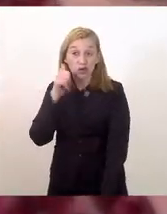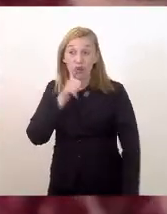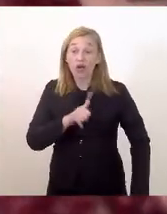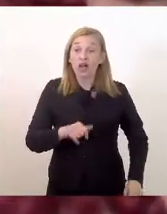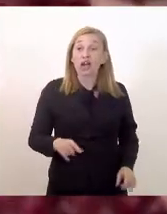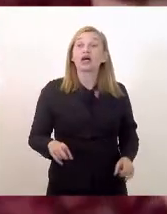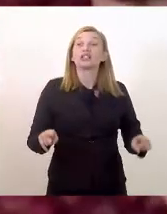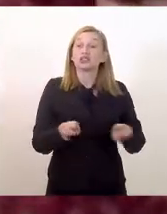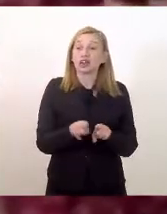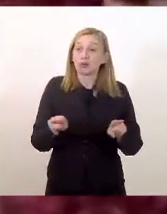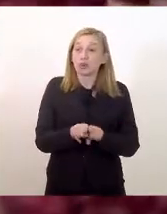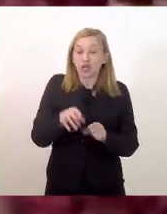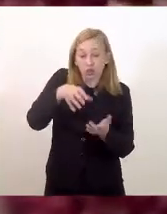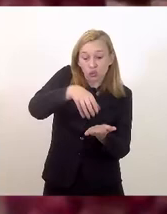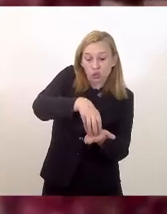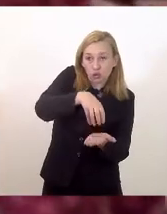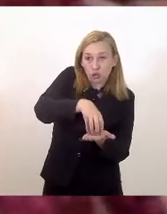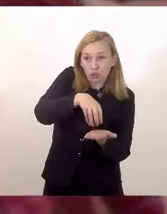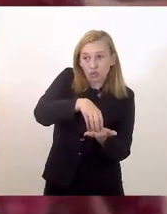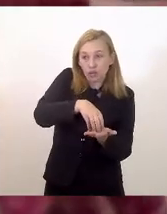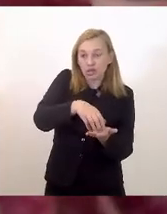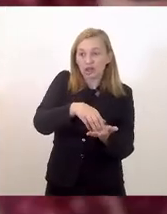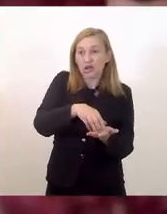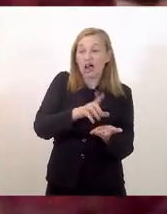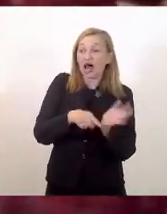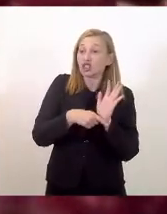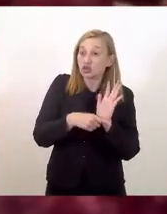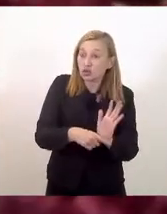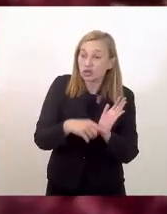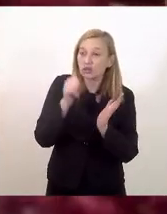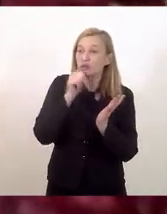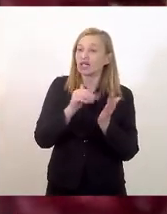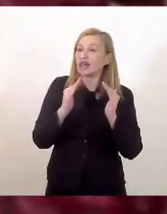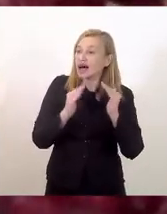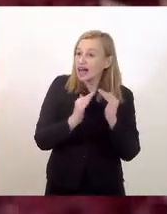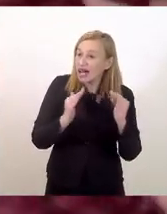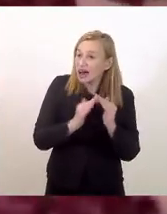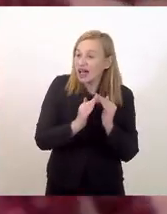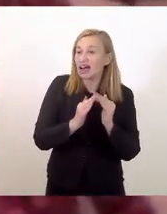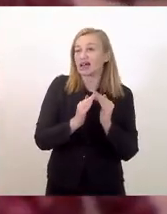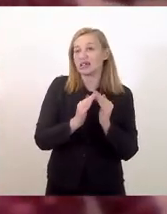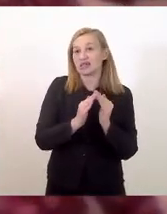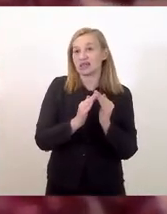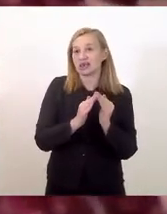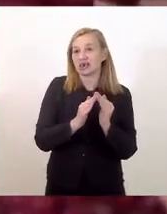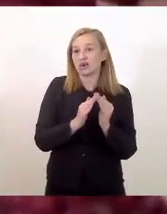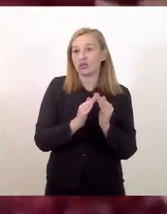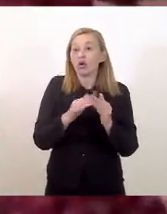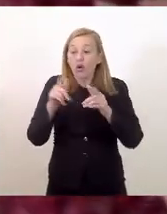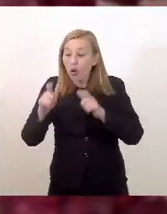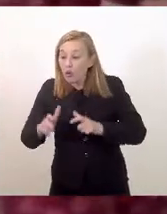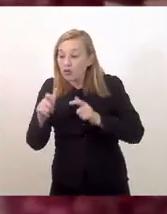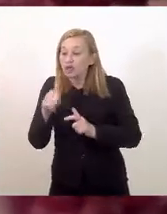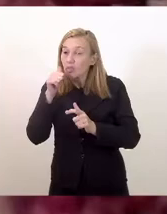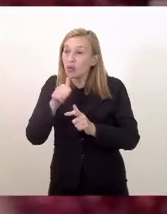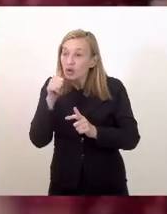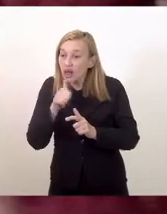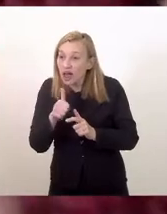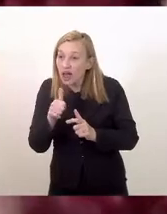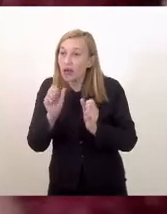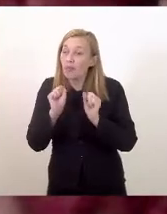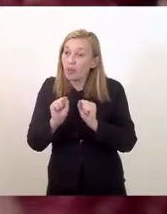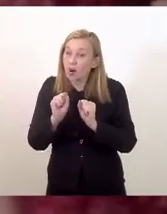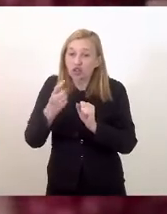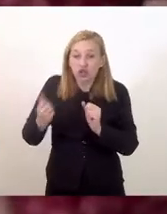dos núcleos de atendimento às mulheres, das casas de passagem, onde essas mulheres podem, né, com os